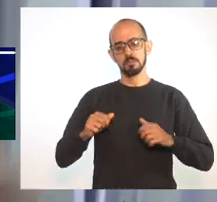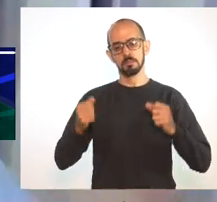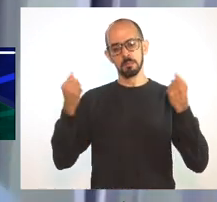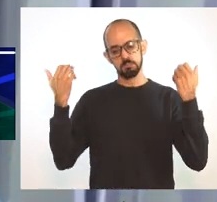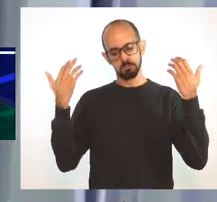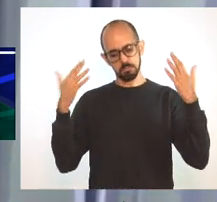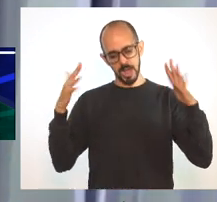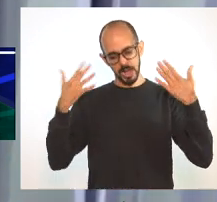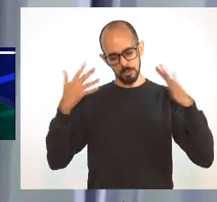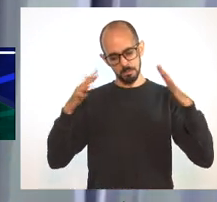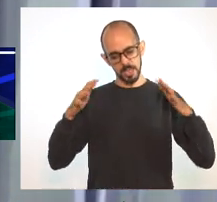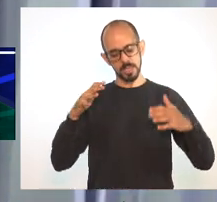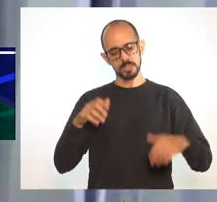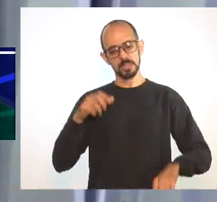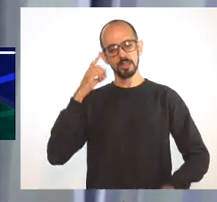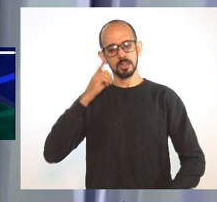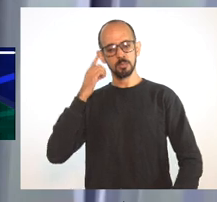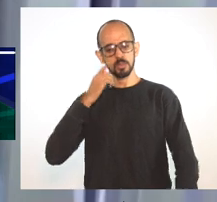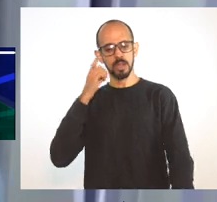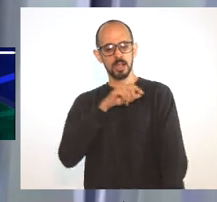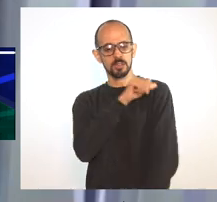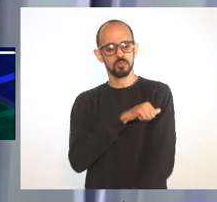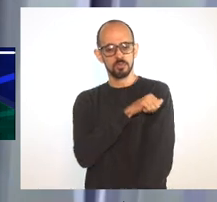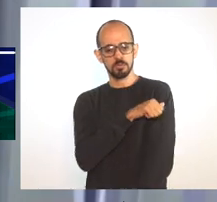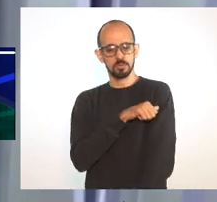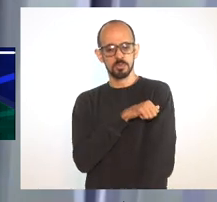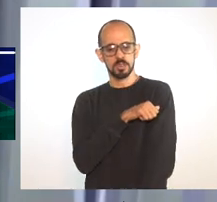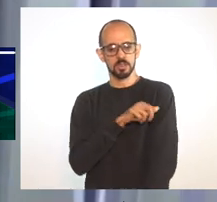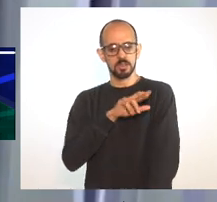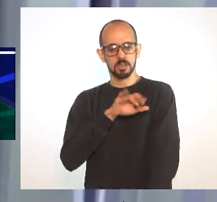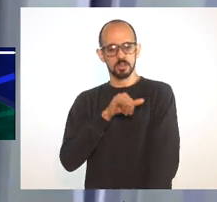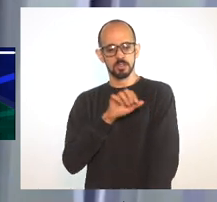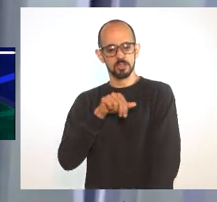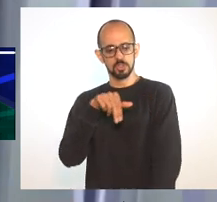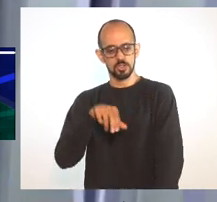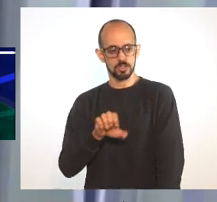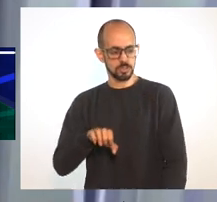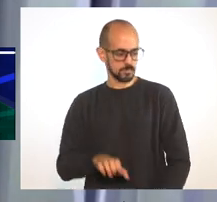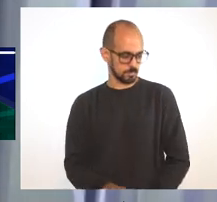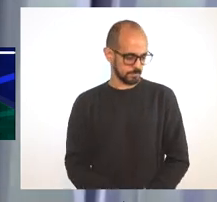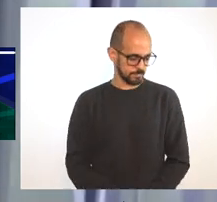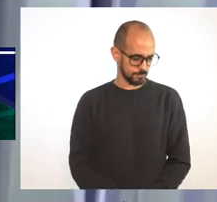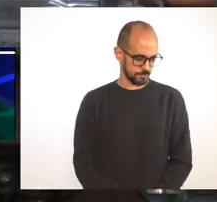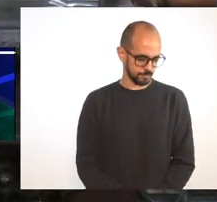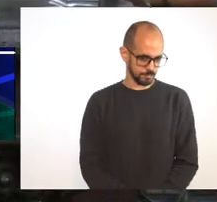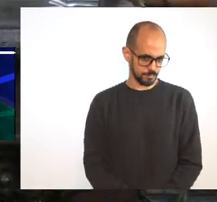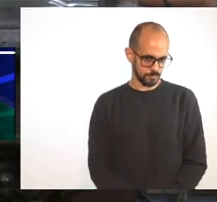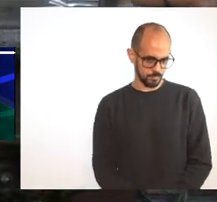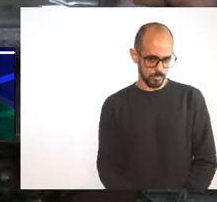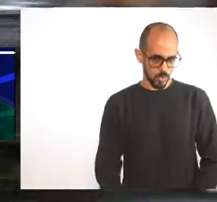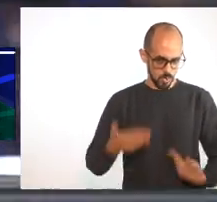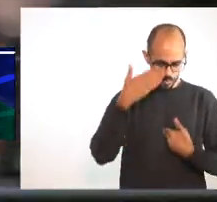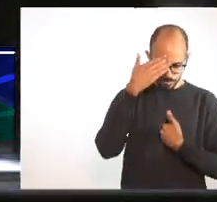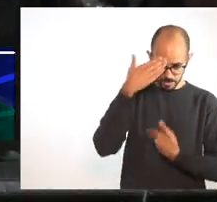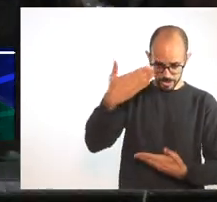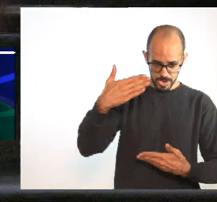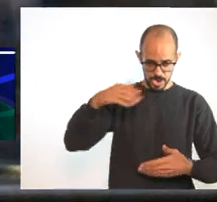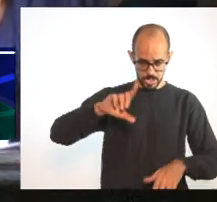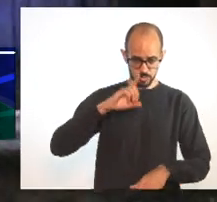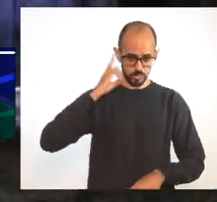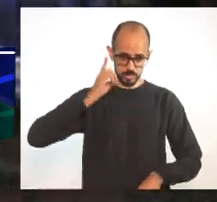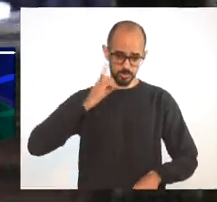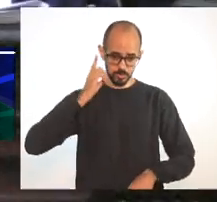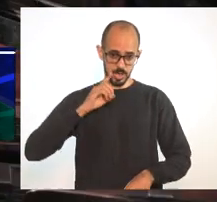Regiane, em nome de quem saúdo minhas colegas deputadas da Assembleia Legislativa do Estado do Rio de Janeiro. Muito obrigada, deputado Valdec, pelas